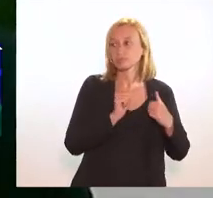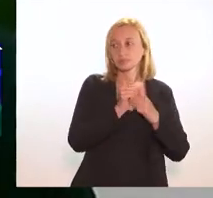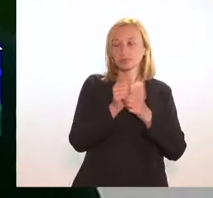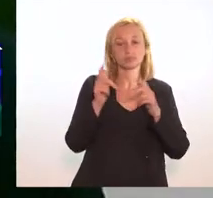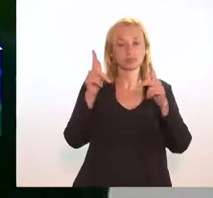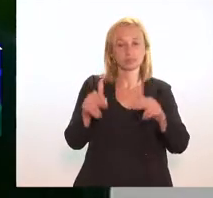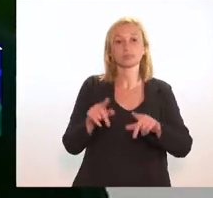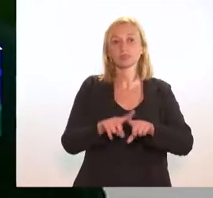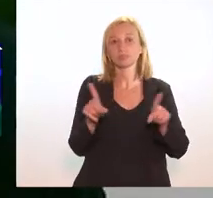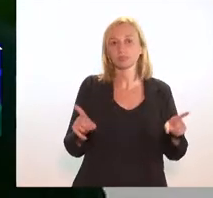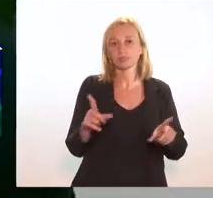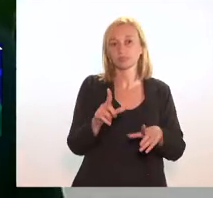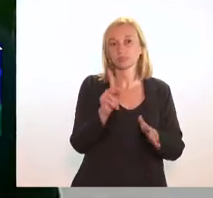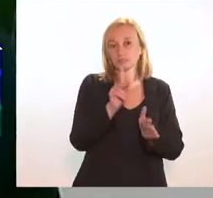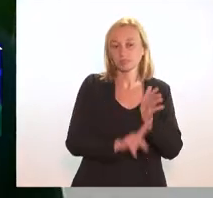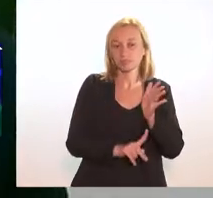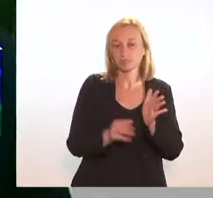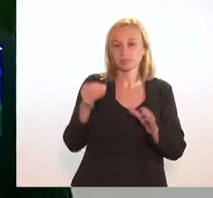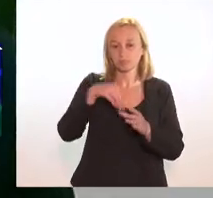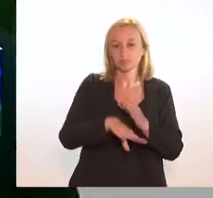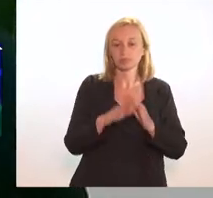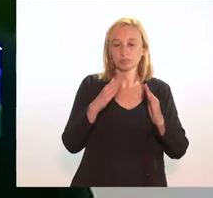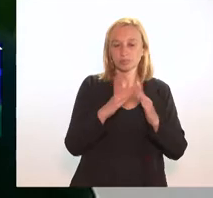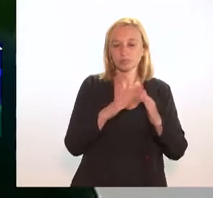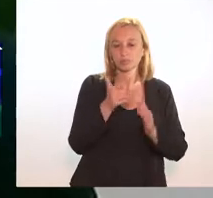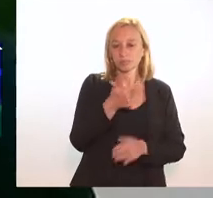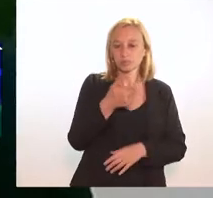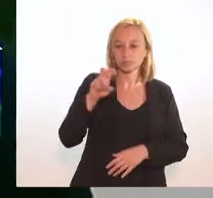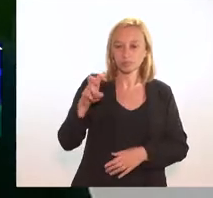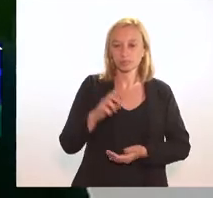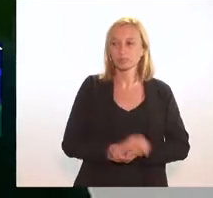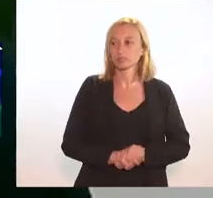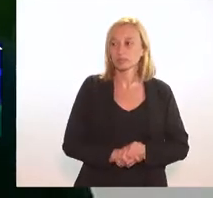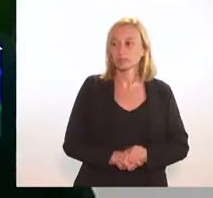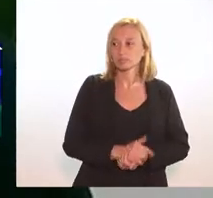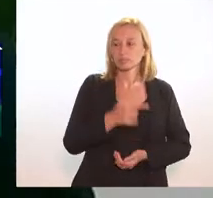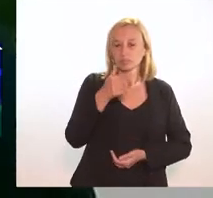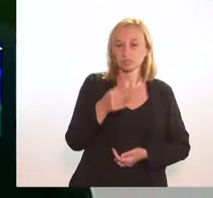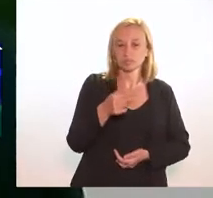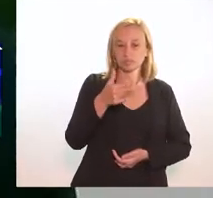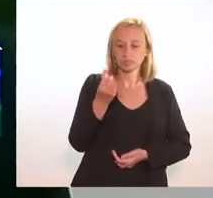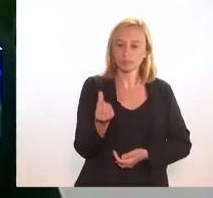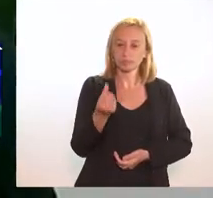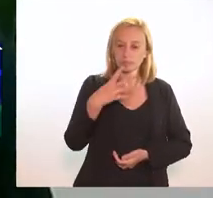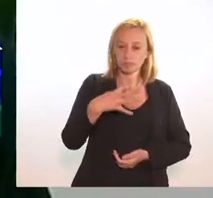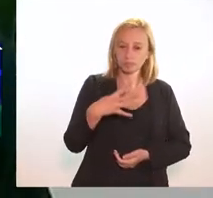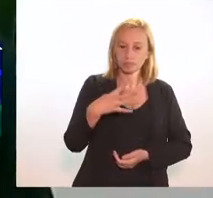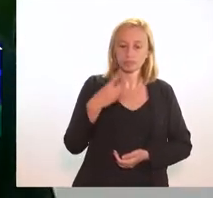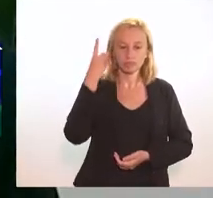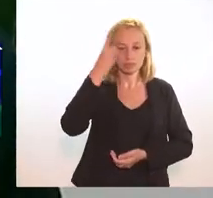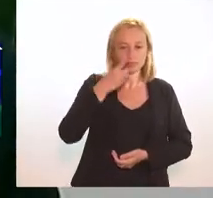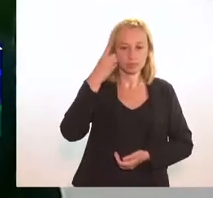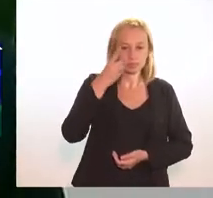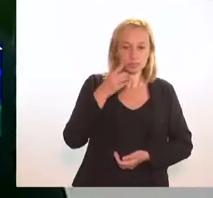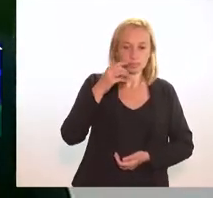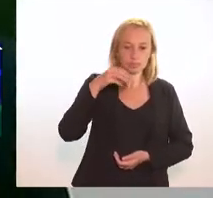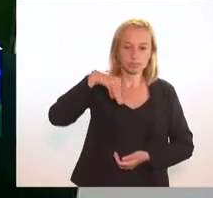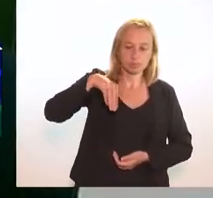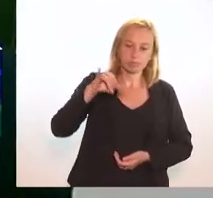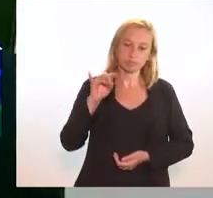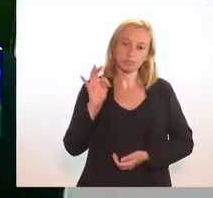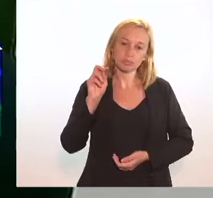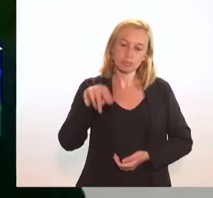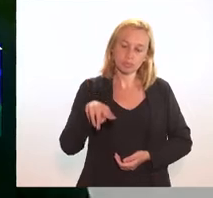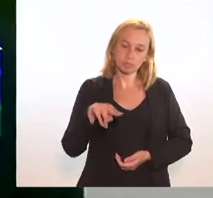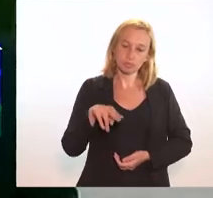há um projeto tramitando na casa desde 2015, que é o 764 do deputado, ex-deputado Milton Rangel. Portanto,